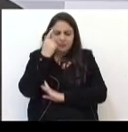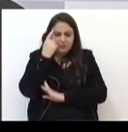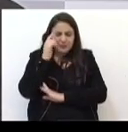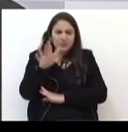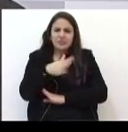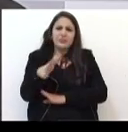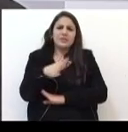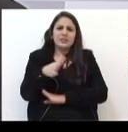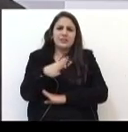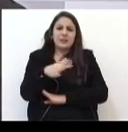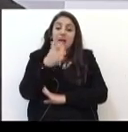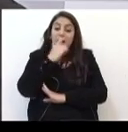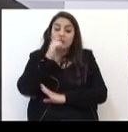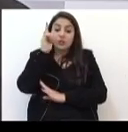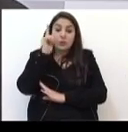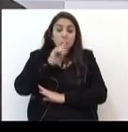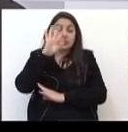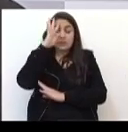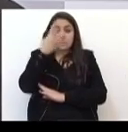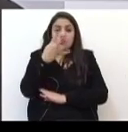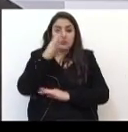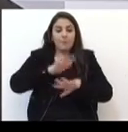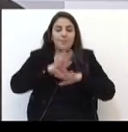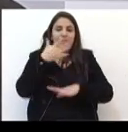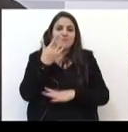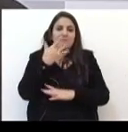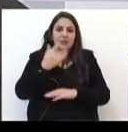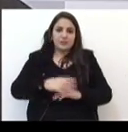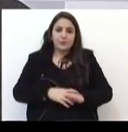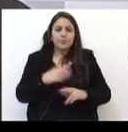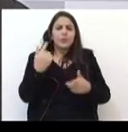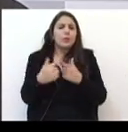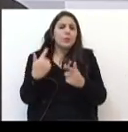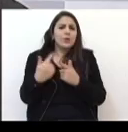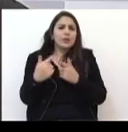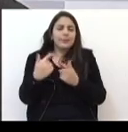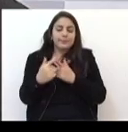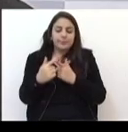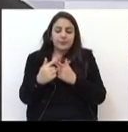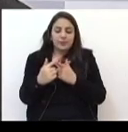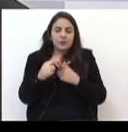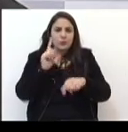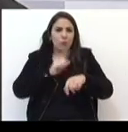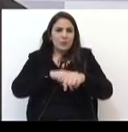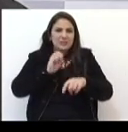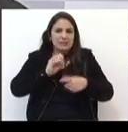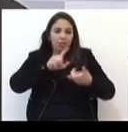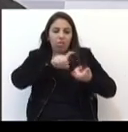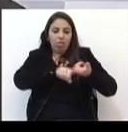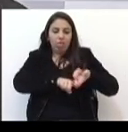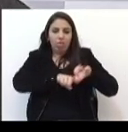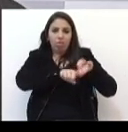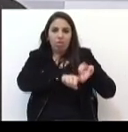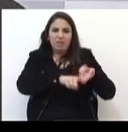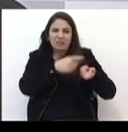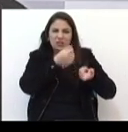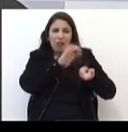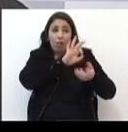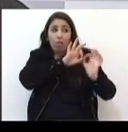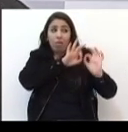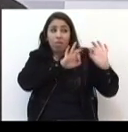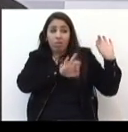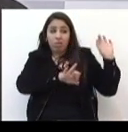nós acharíamos uma solução mais fácil dessa questão. Porque quando se depende de recursos que vêm de tão